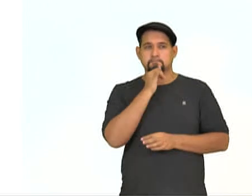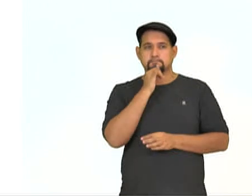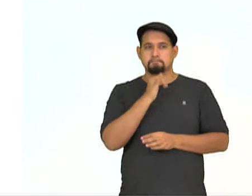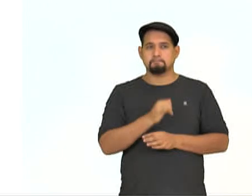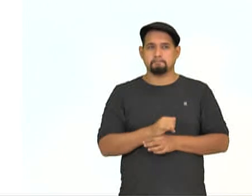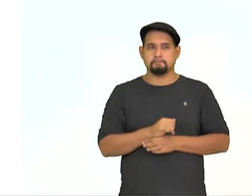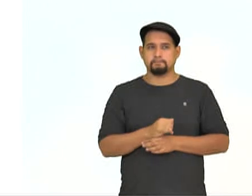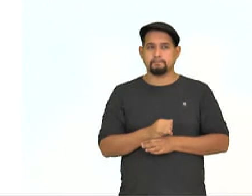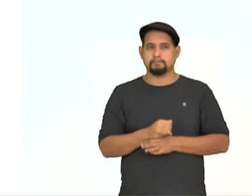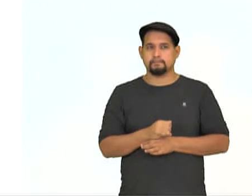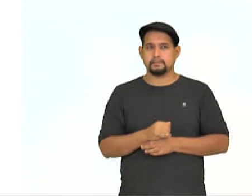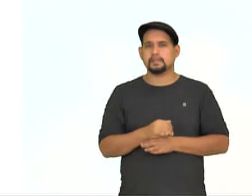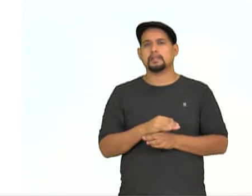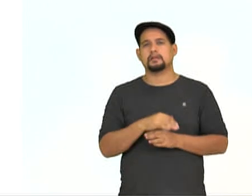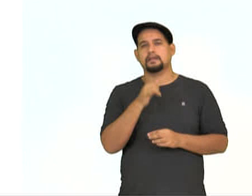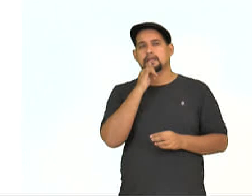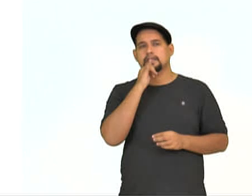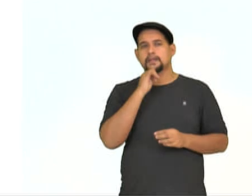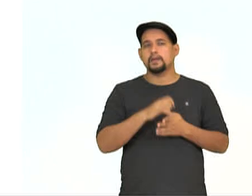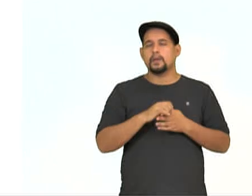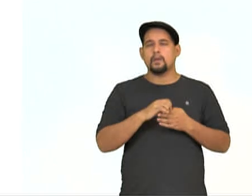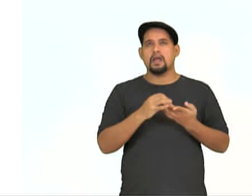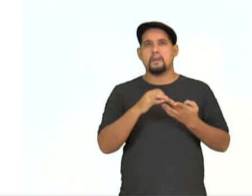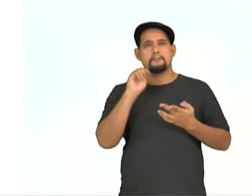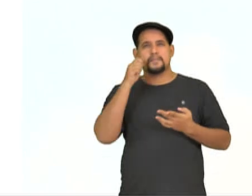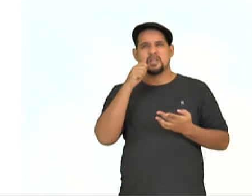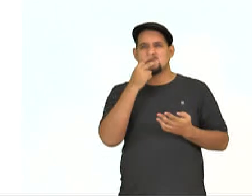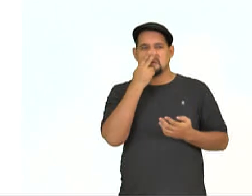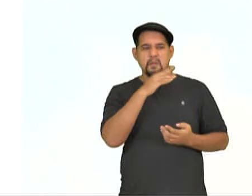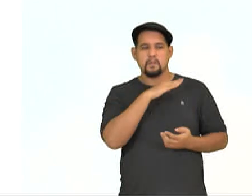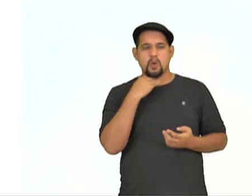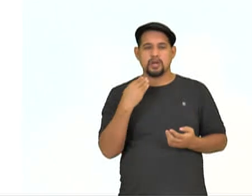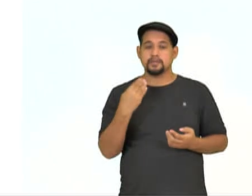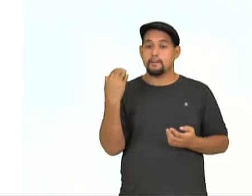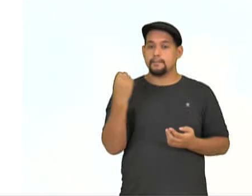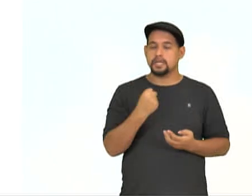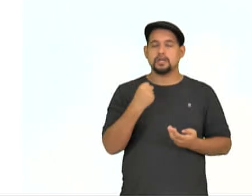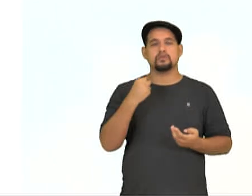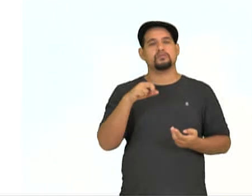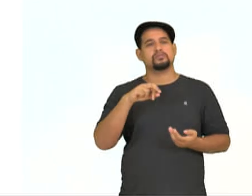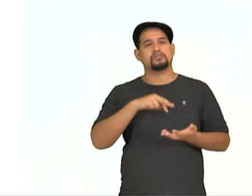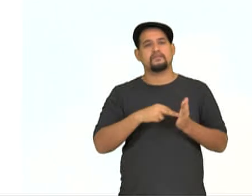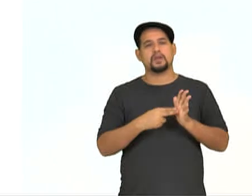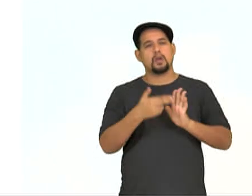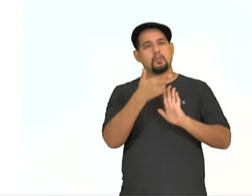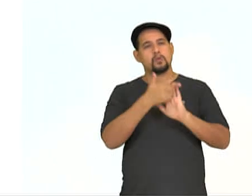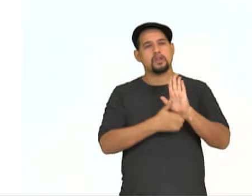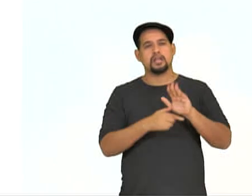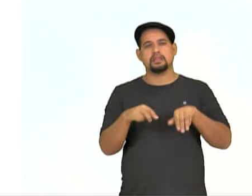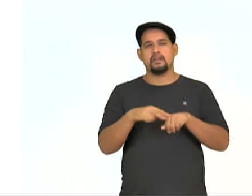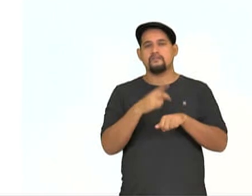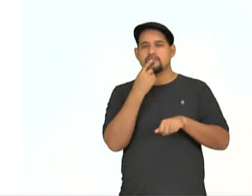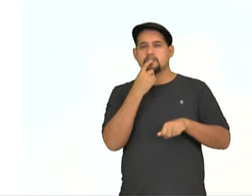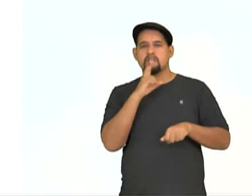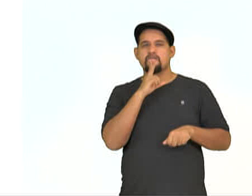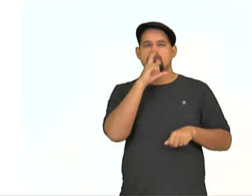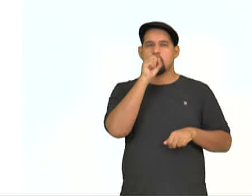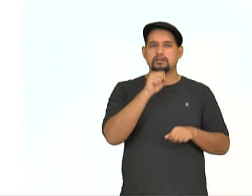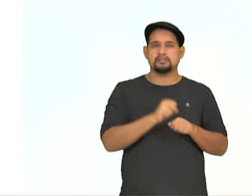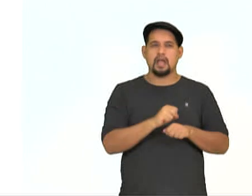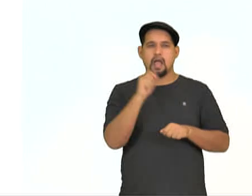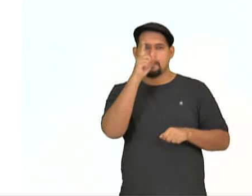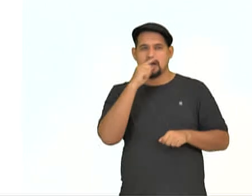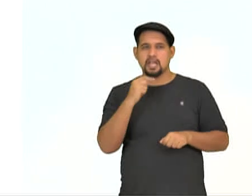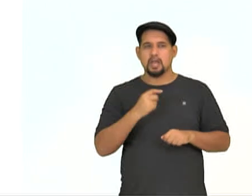egípcios colocavam preto associado à morte, branco à pureza, vermelho à força, amarelo à eternidade, verde à regeneração, azul à vida. Uma coisa